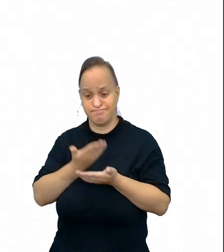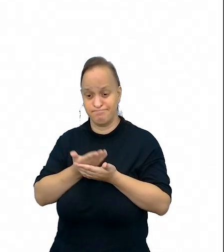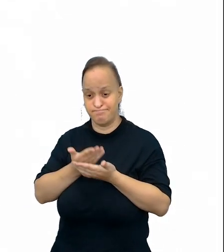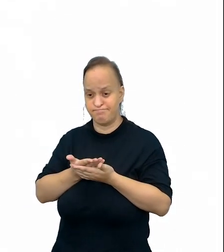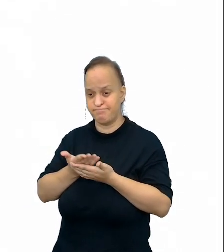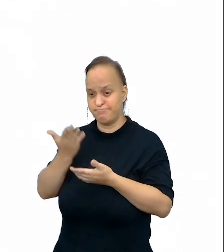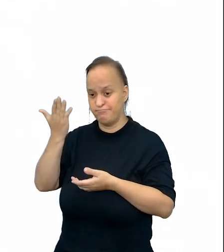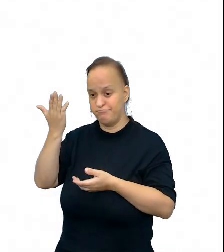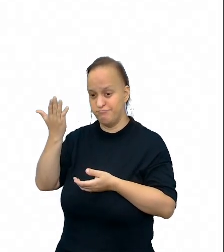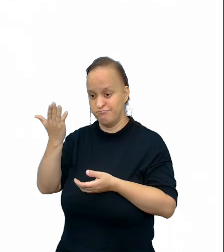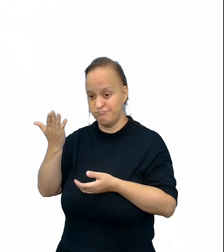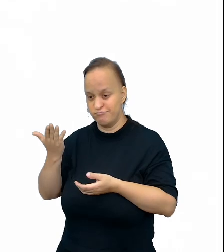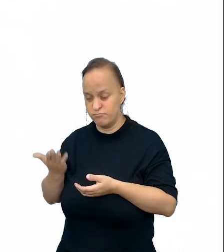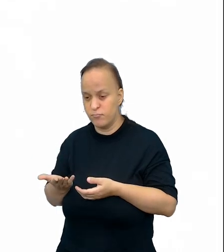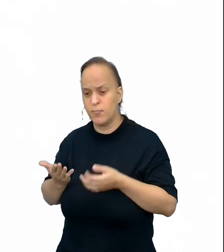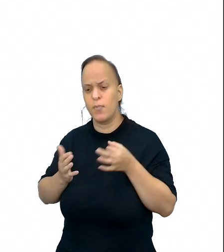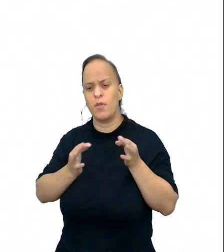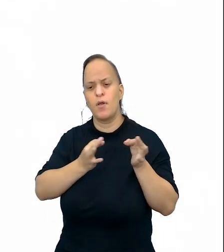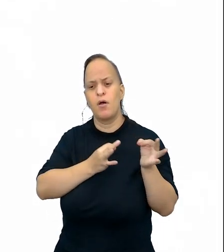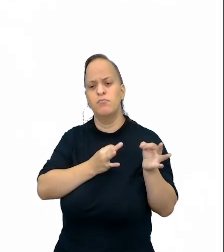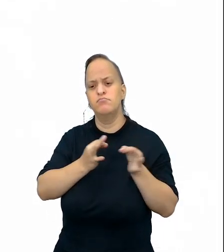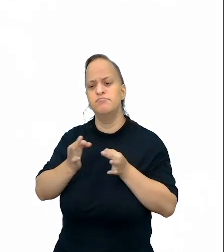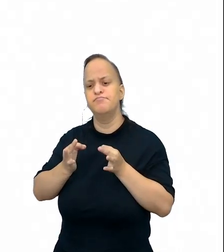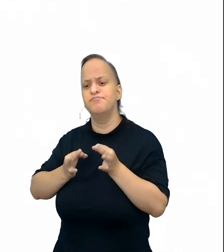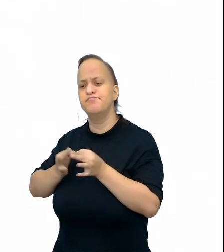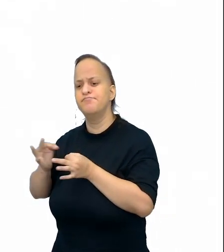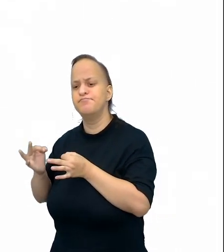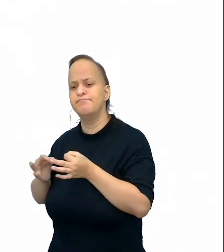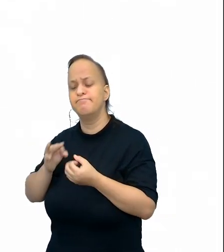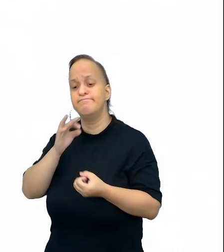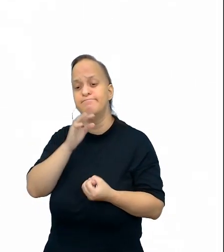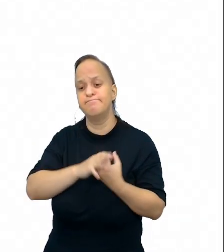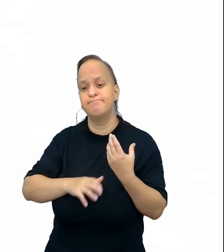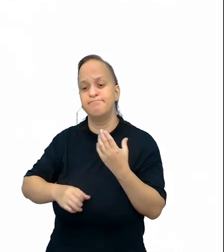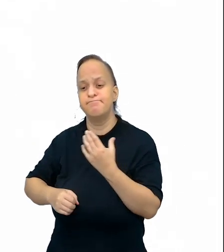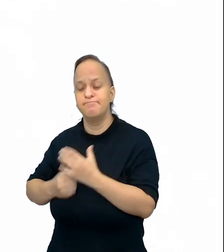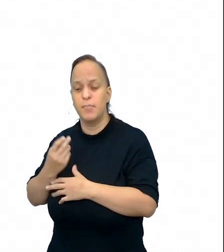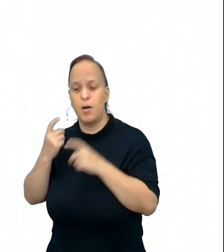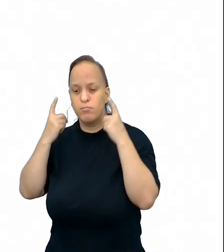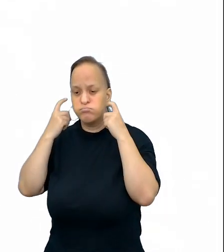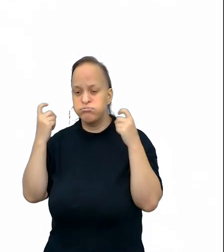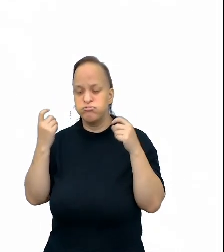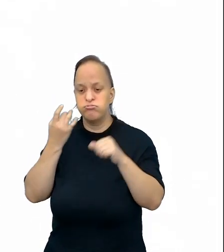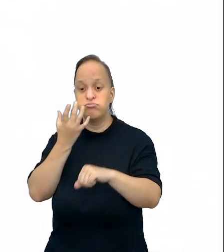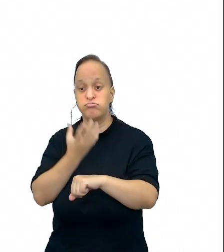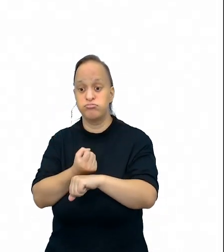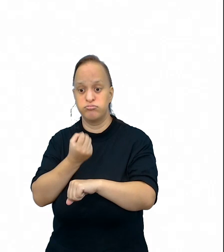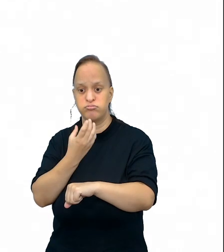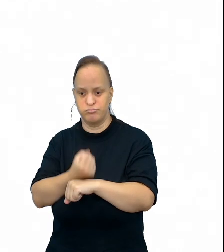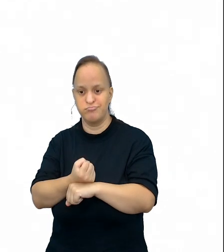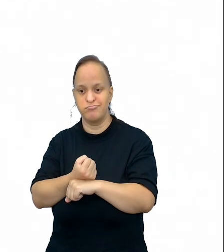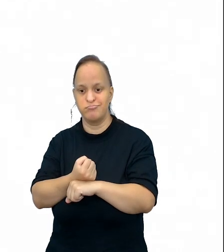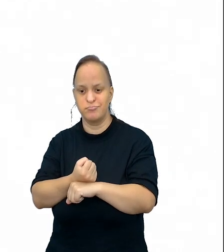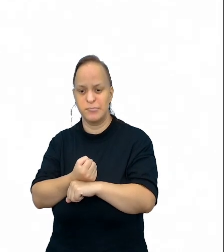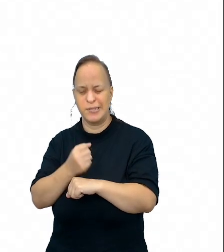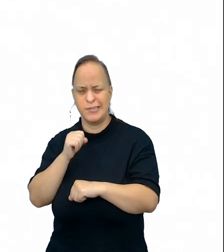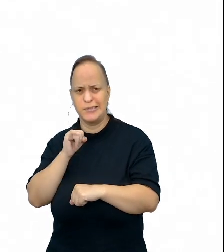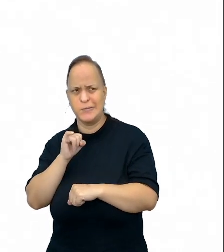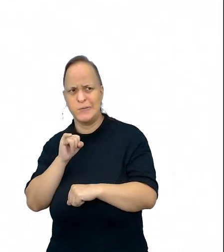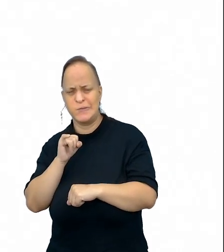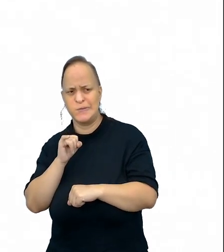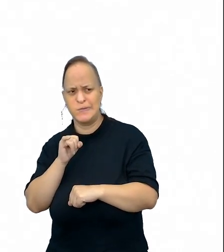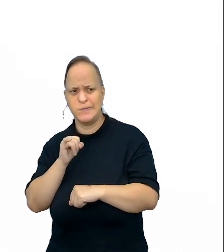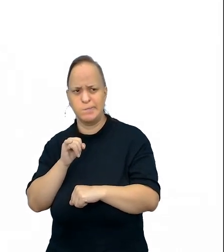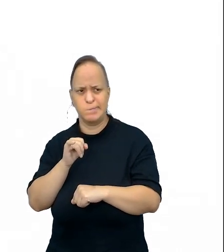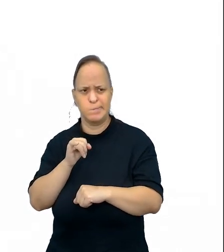é toda formatada para a construção de podcasts, estão pensando na gravação. Se estamos pensando em gravação,